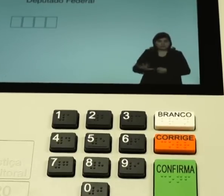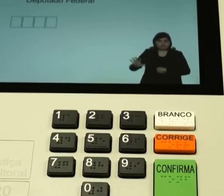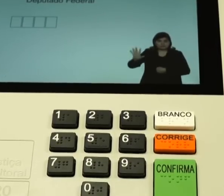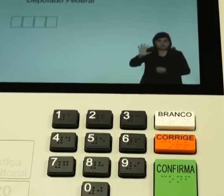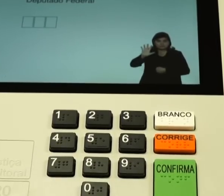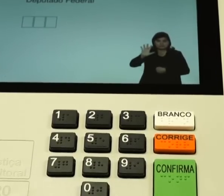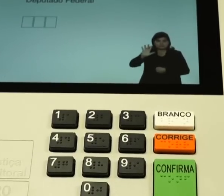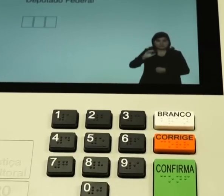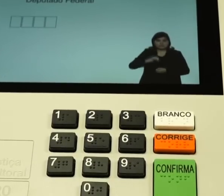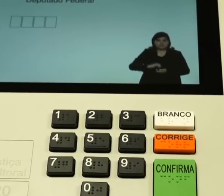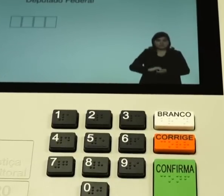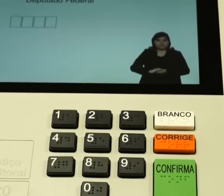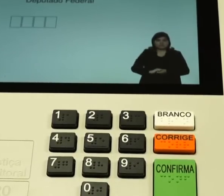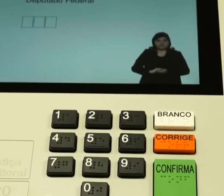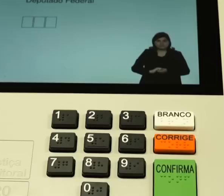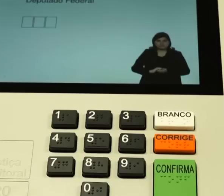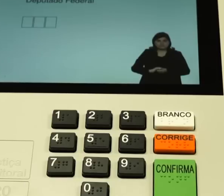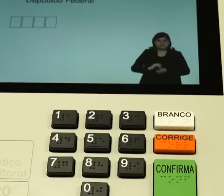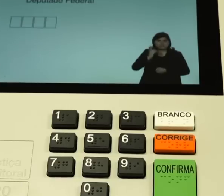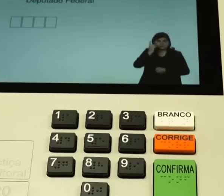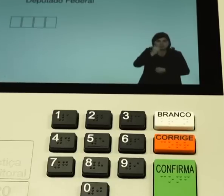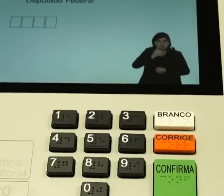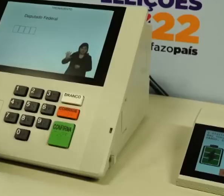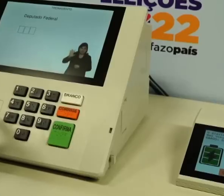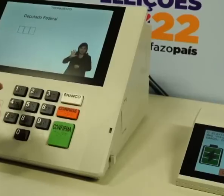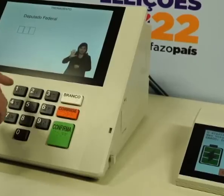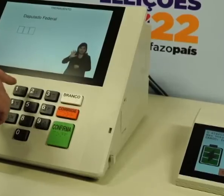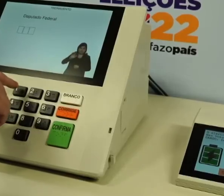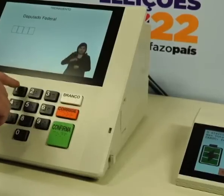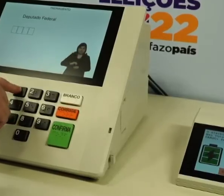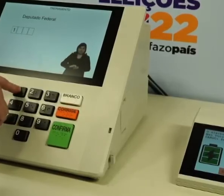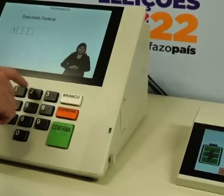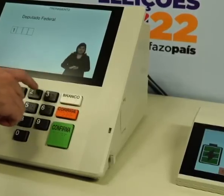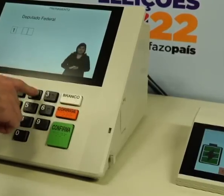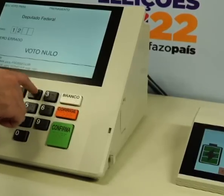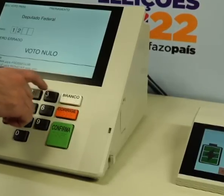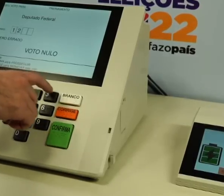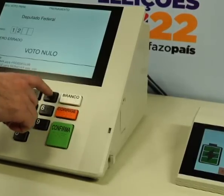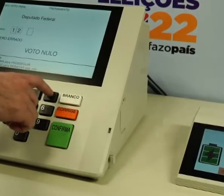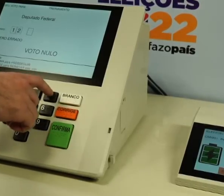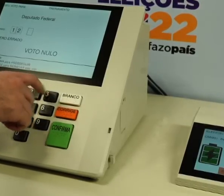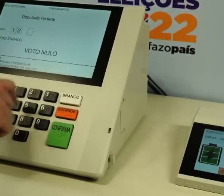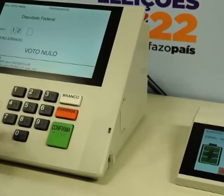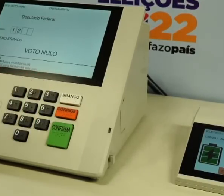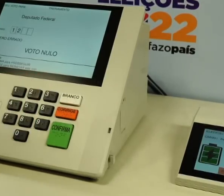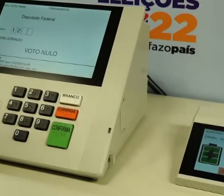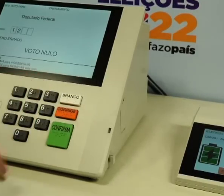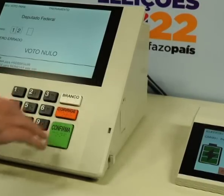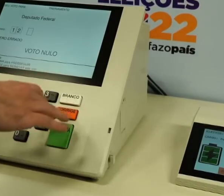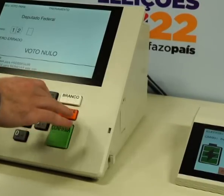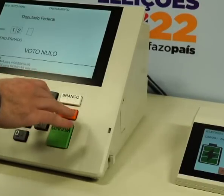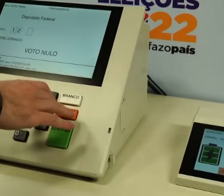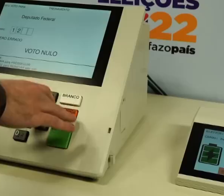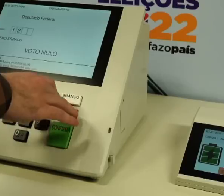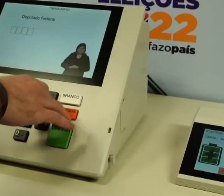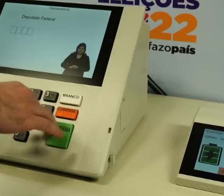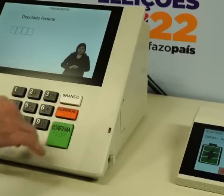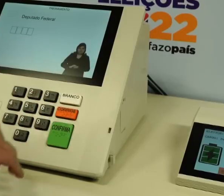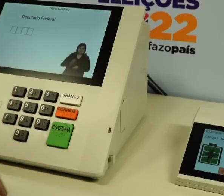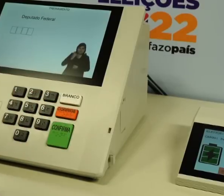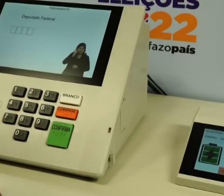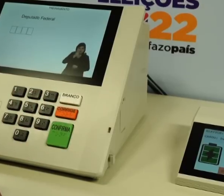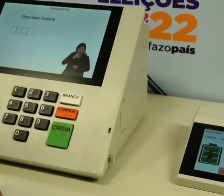benefício que você prometa. Não precisa entregar, basta a promessa para caracterização da compra de voto.